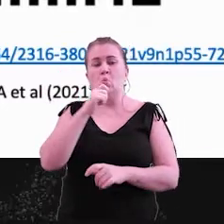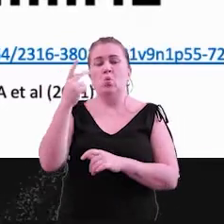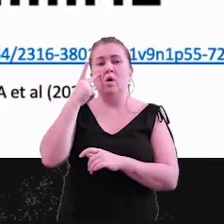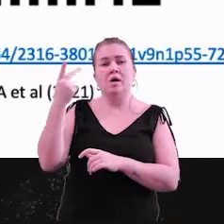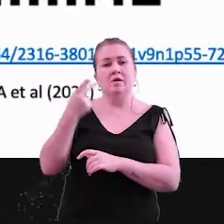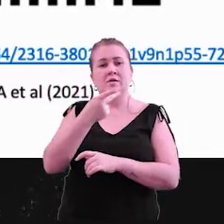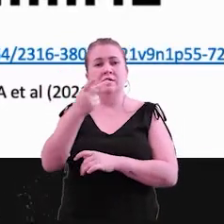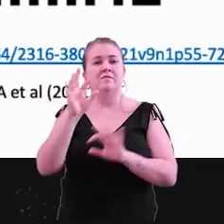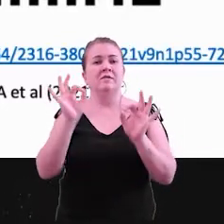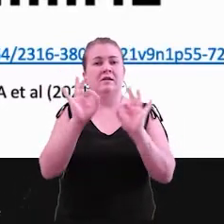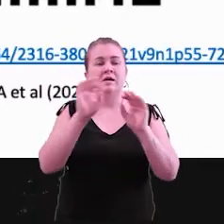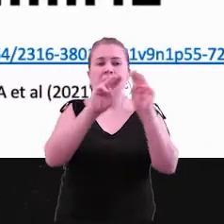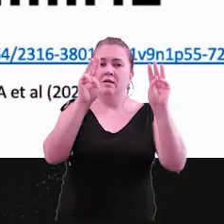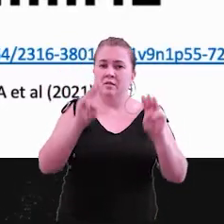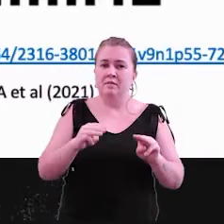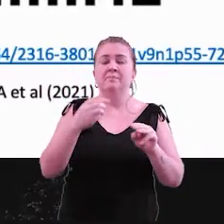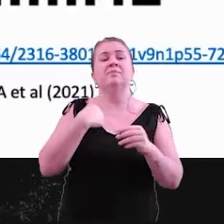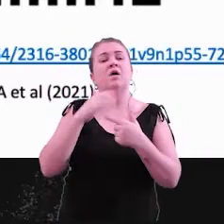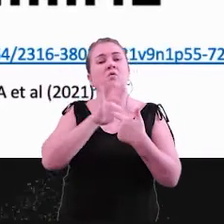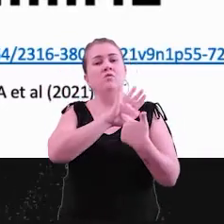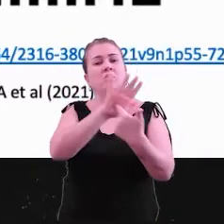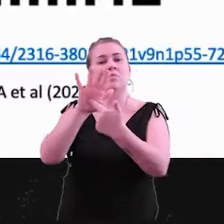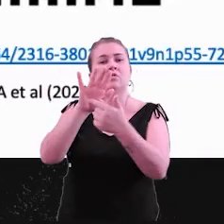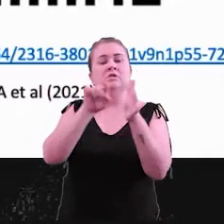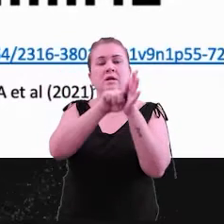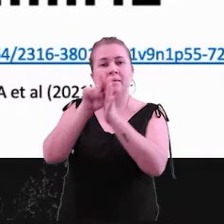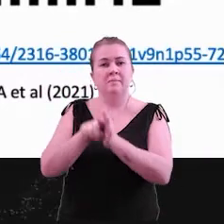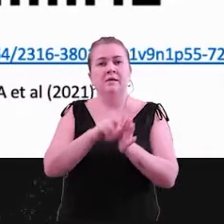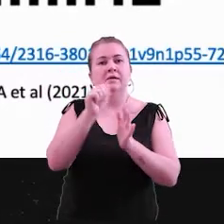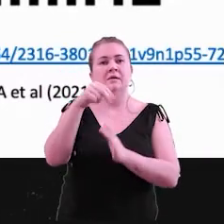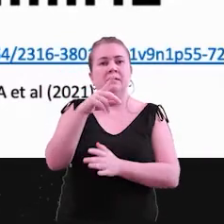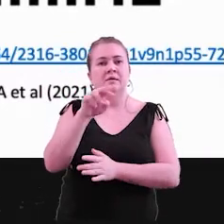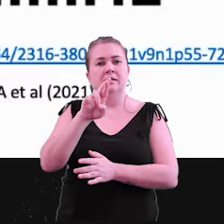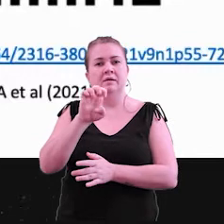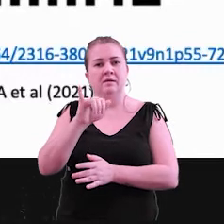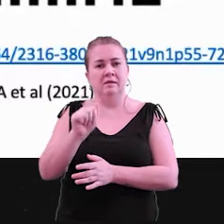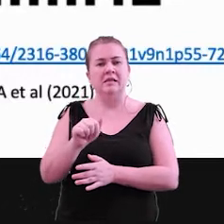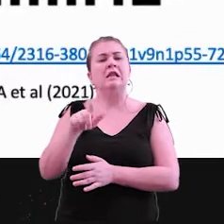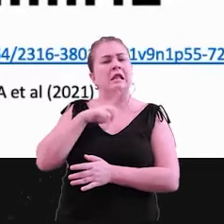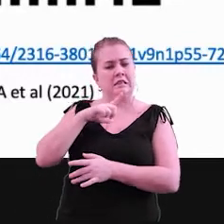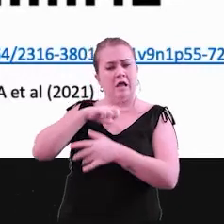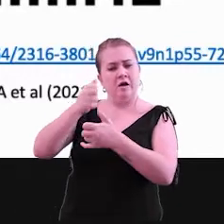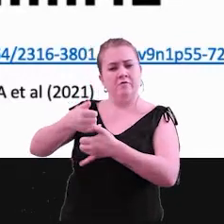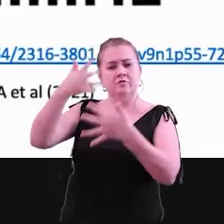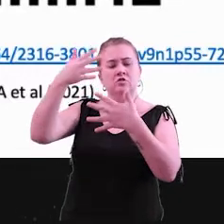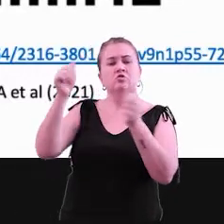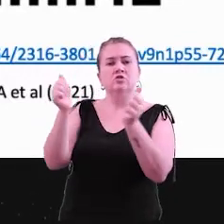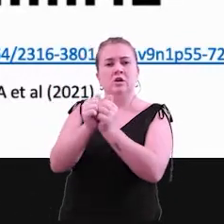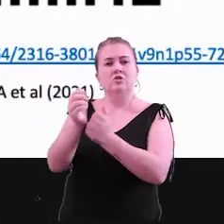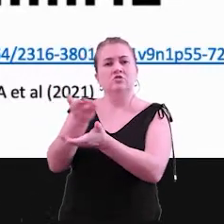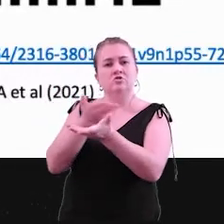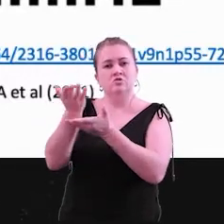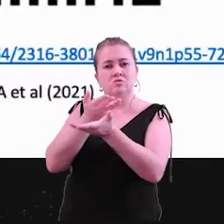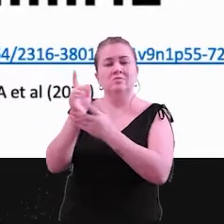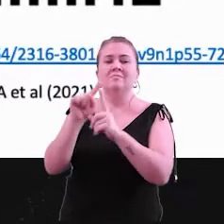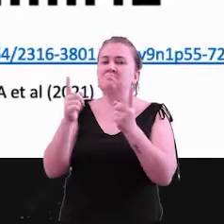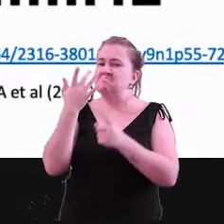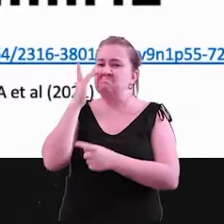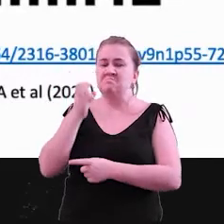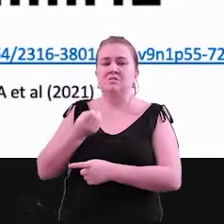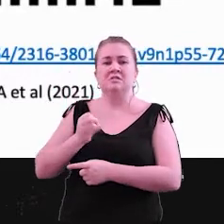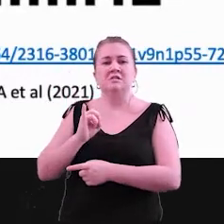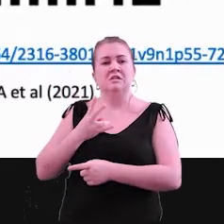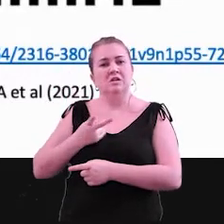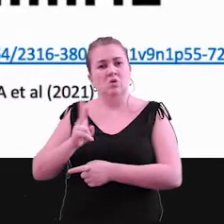gente, não sei se ela continua, e outros autores, que são do Observatório de Museus e Centros de Ciências da cidade do Rio de Janeiro e